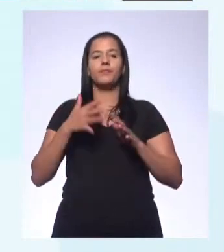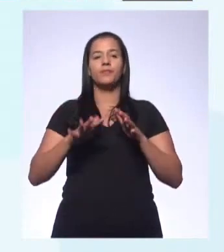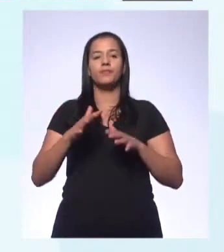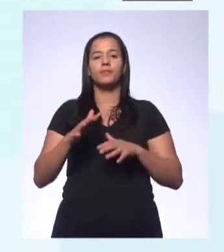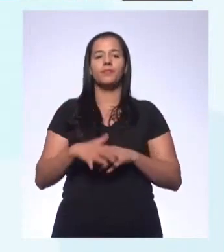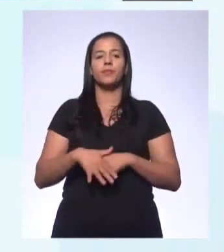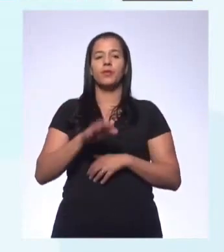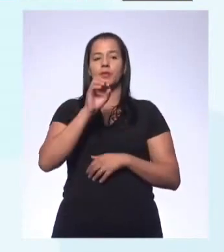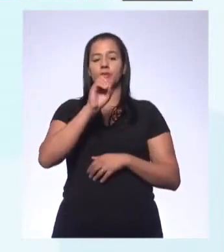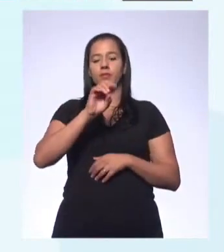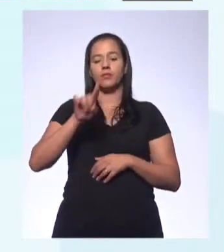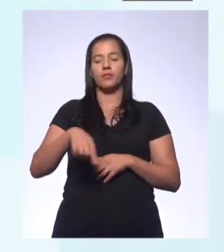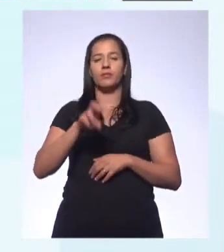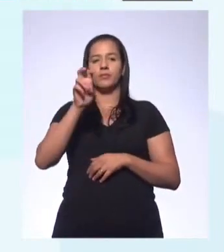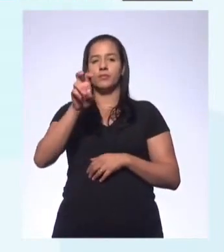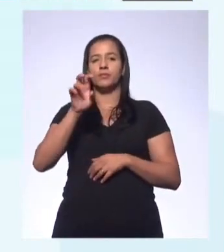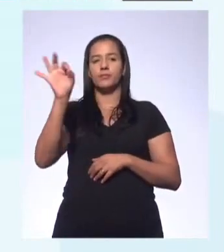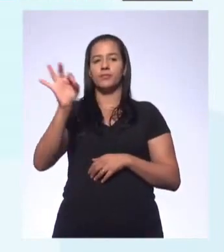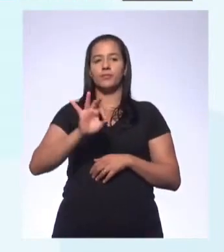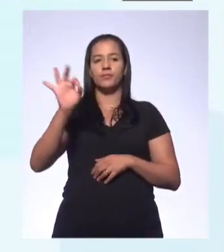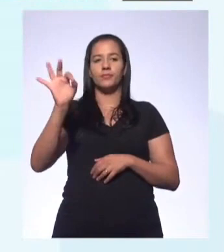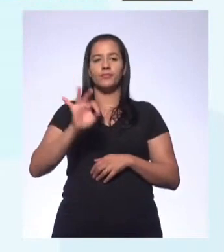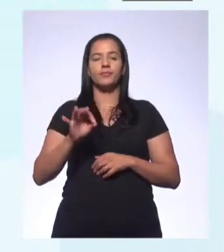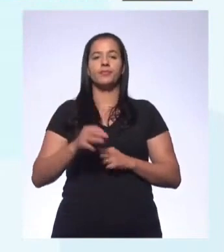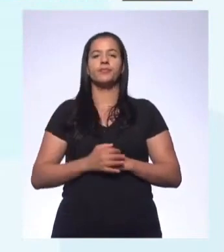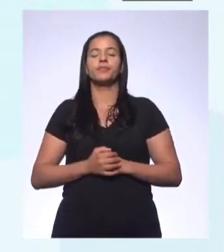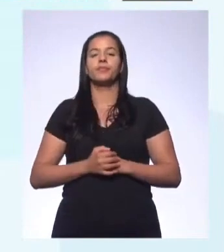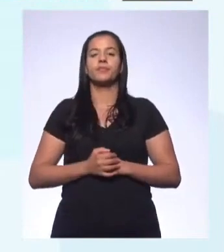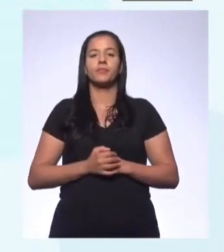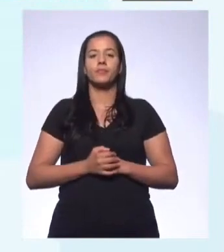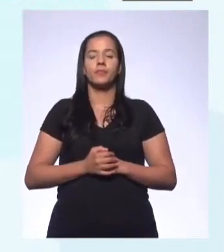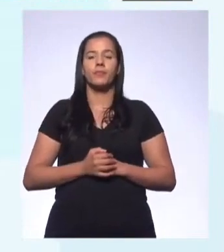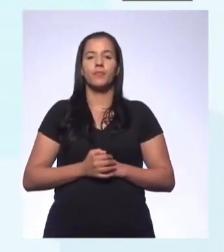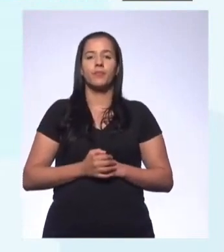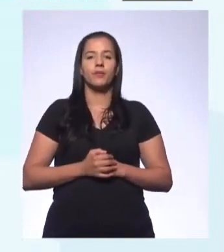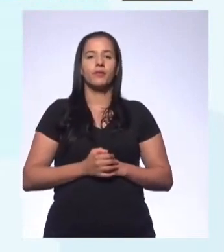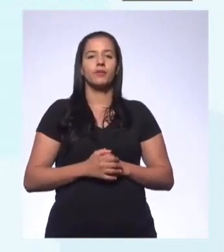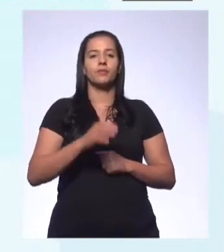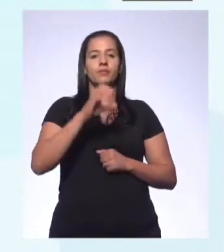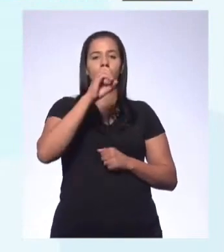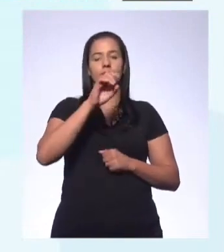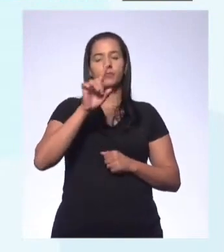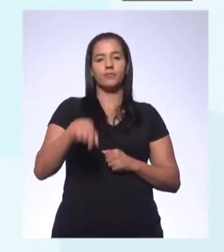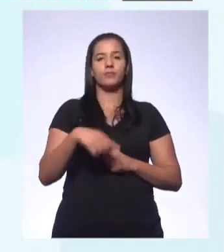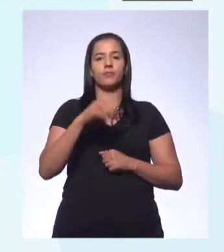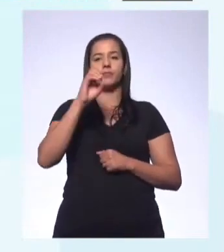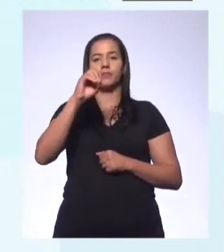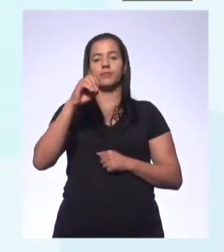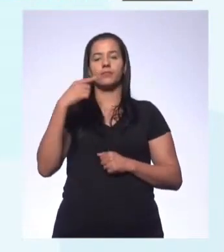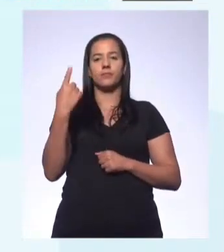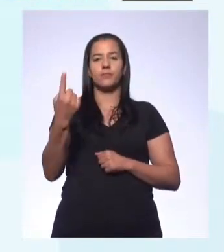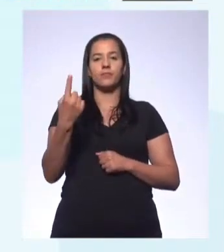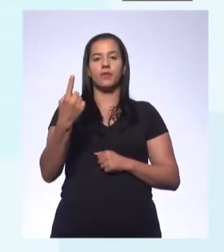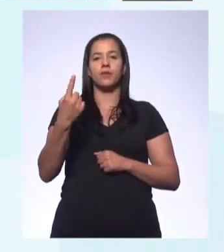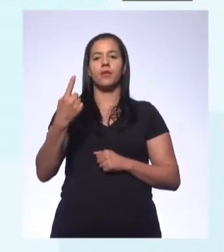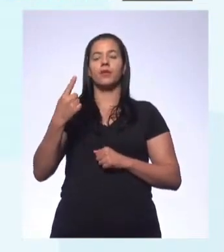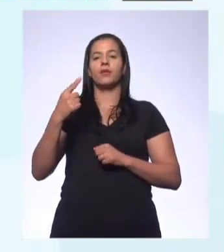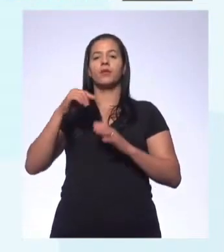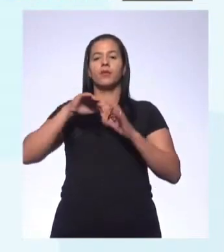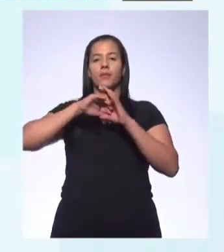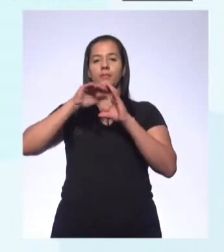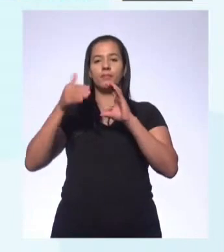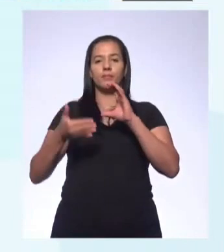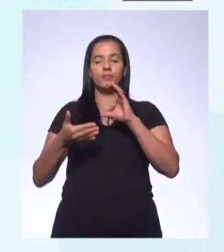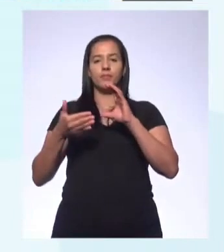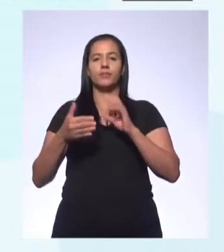de 0,5%, ok? E 0,01% na biosfera.